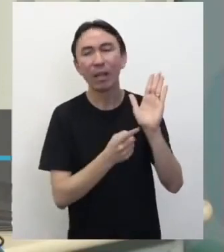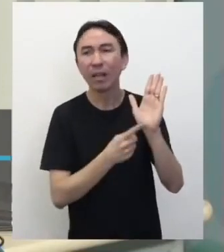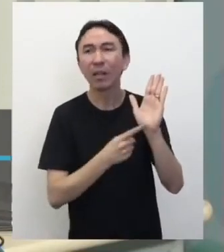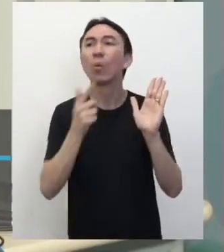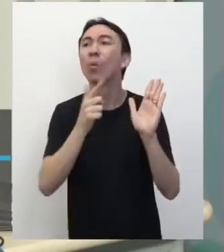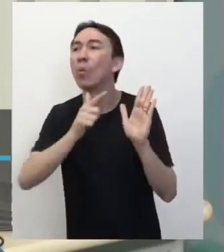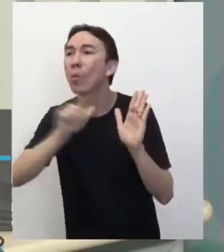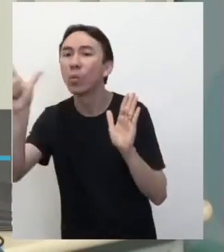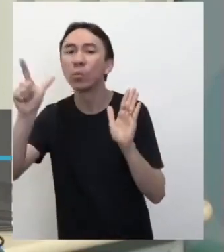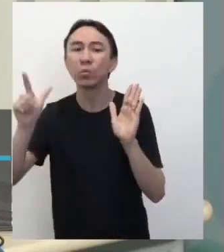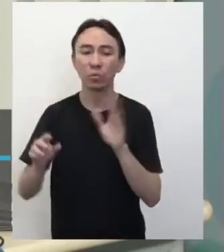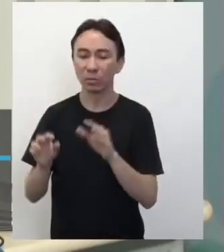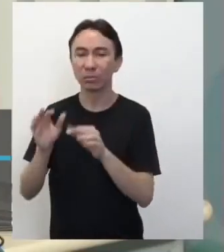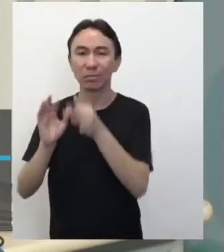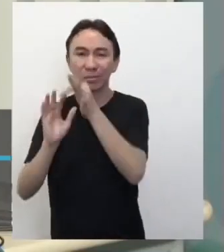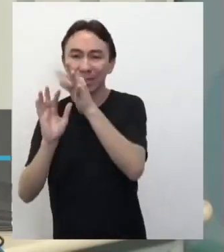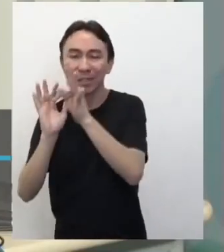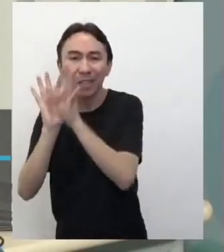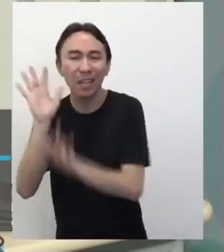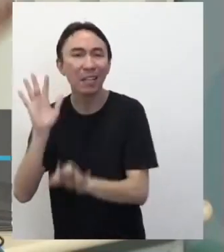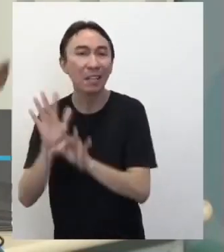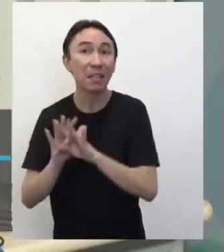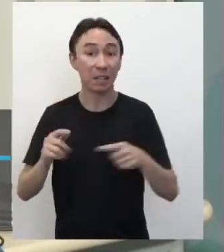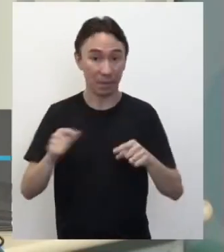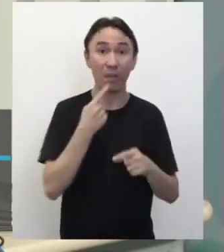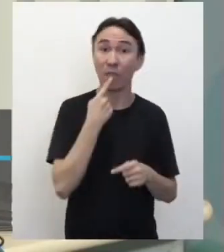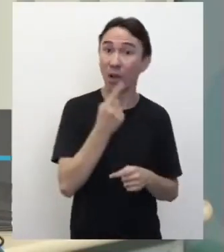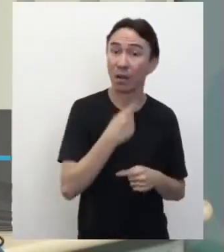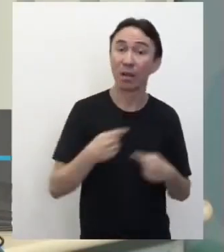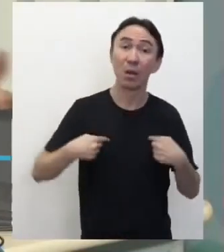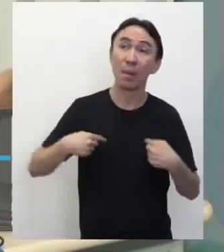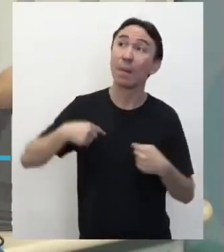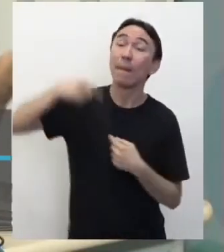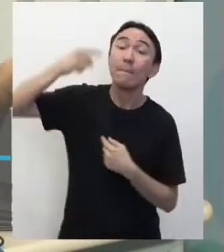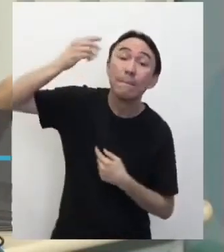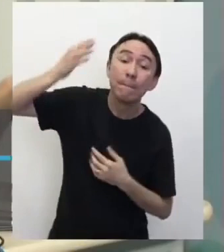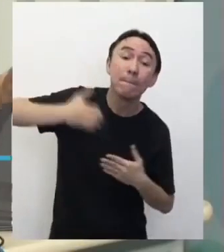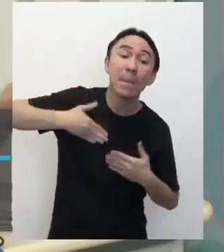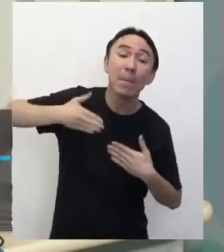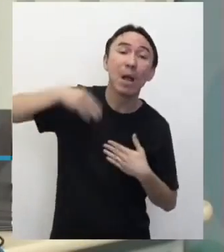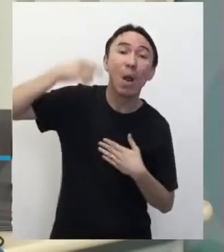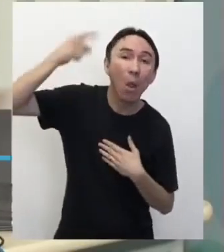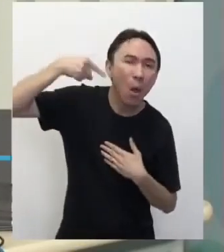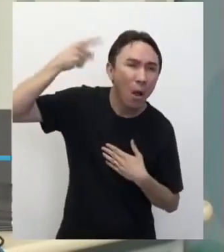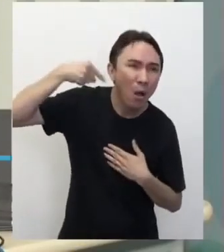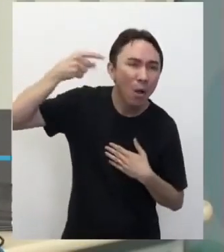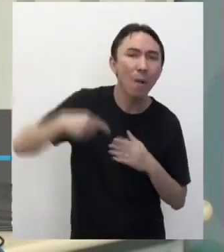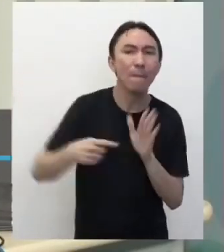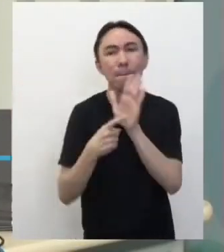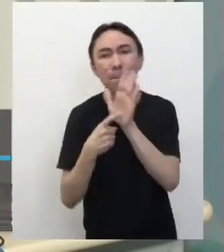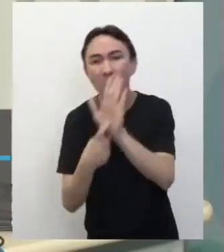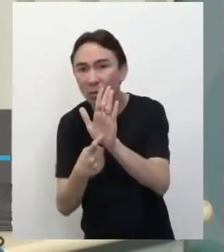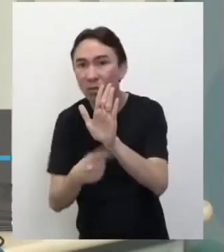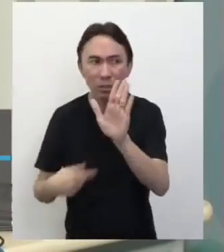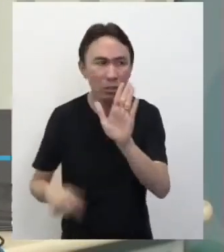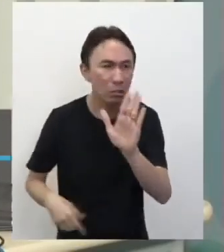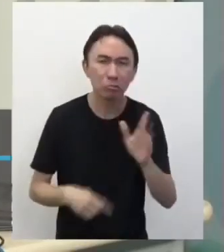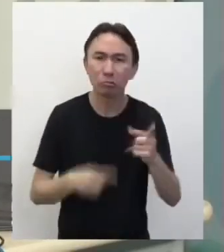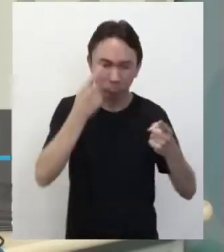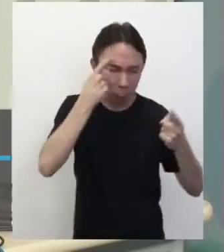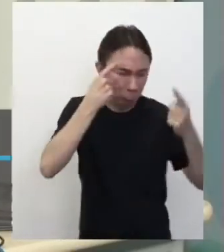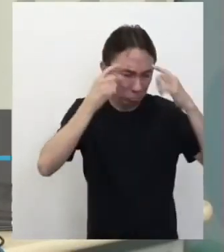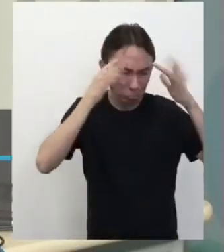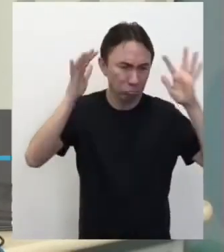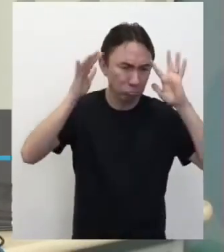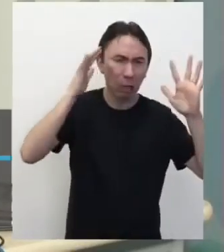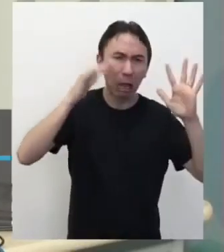em minha loucura demonstro o quanto a própria razão é louca, porque o alienista ele fala, quem é